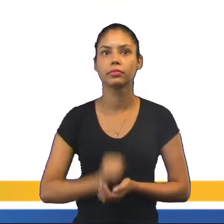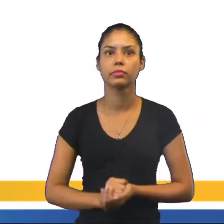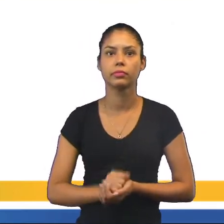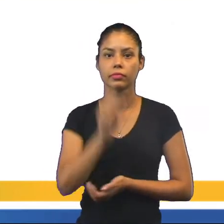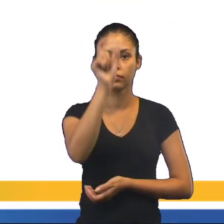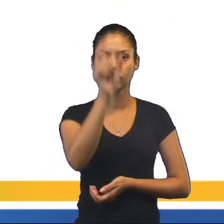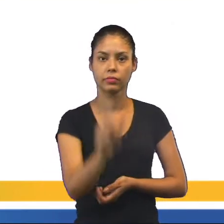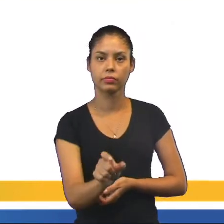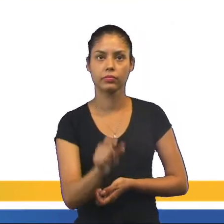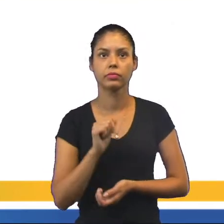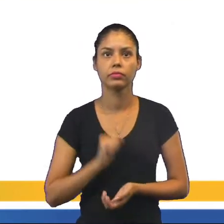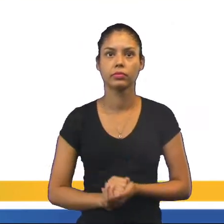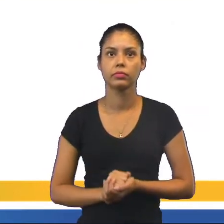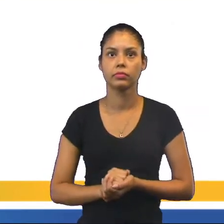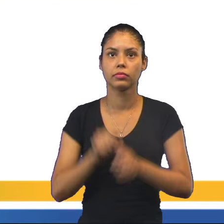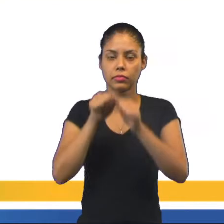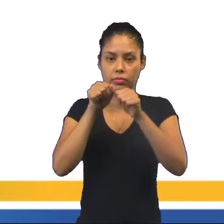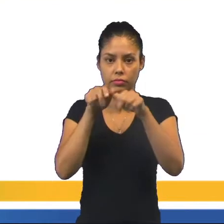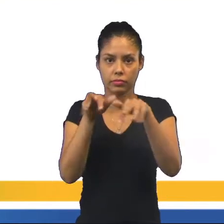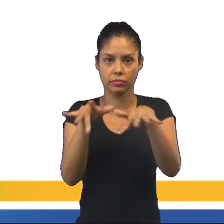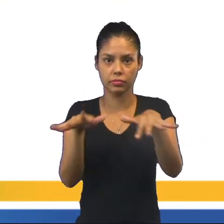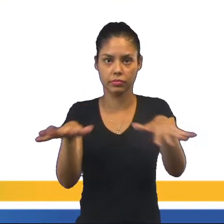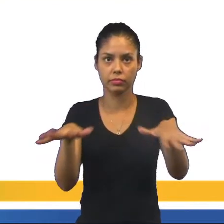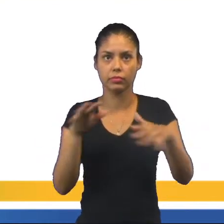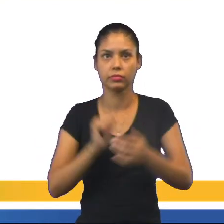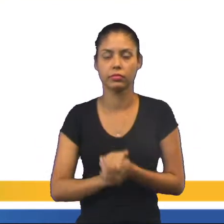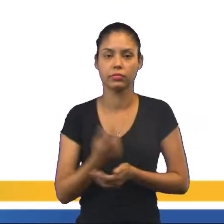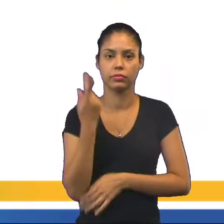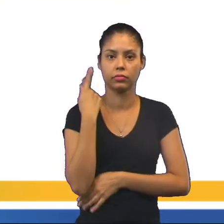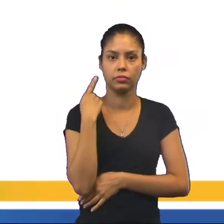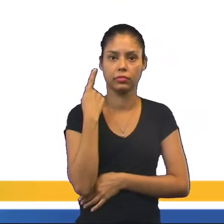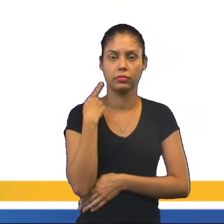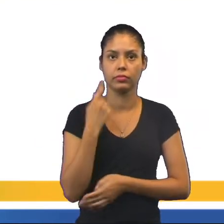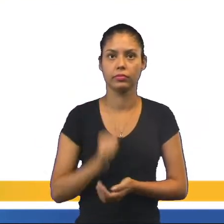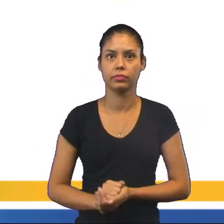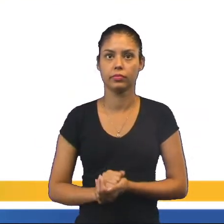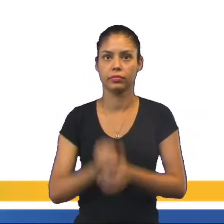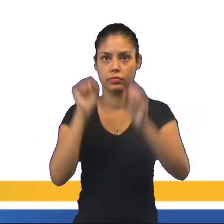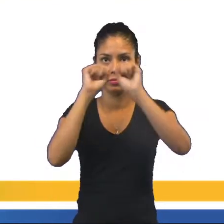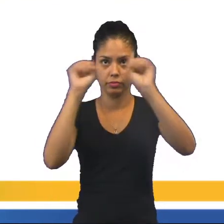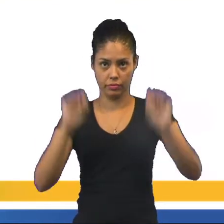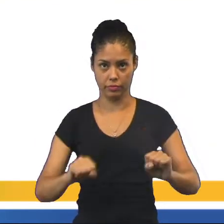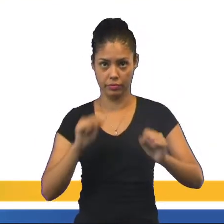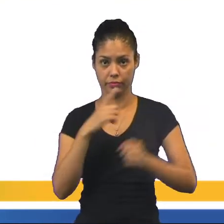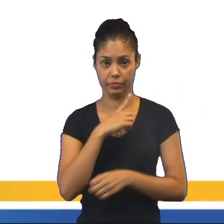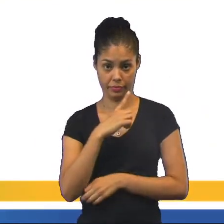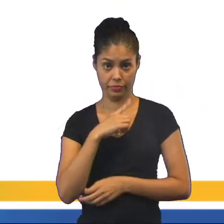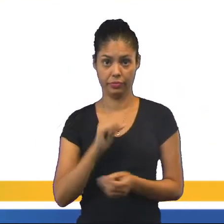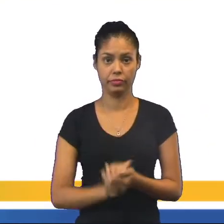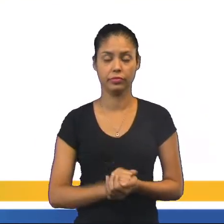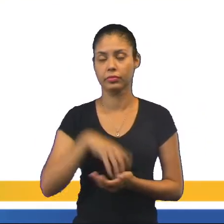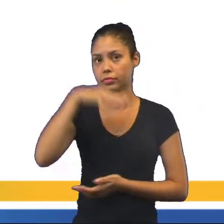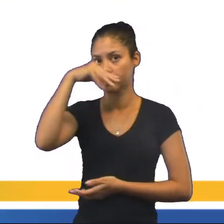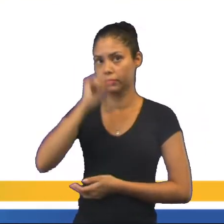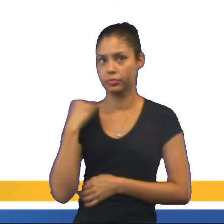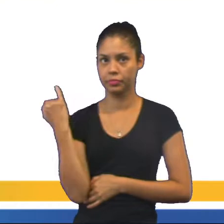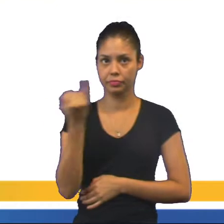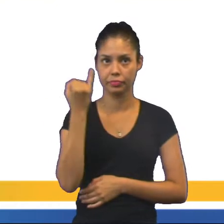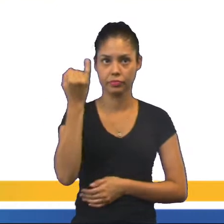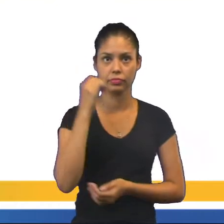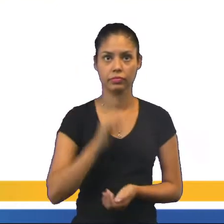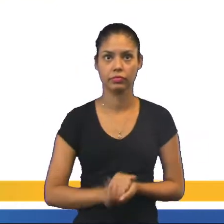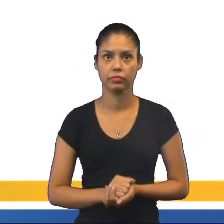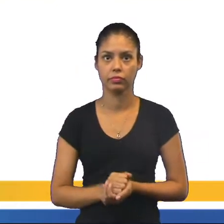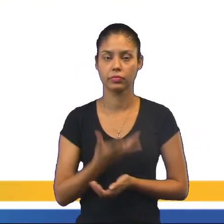laringe, traqueia e os brônquios e os pulmões. E esse sistema respiratório, ele vai ter a função